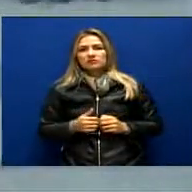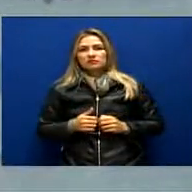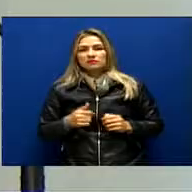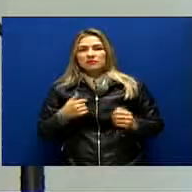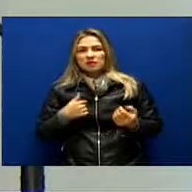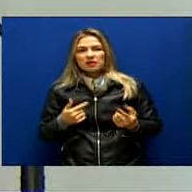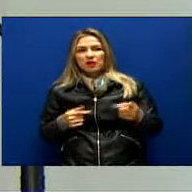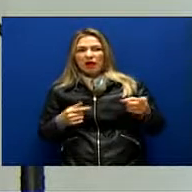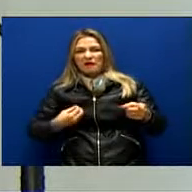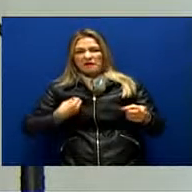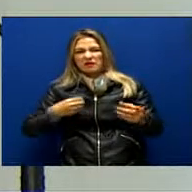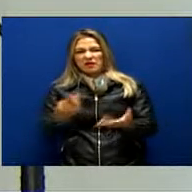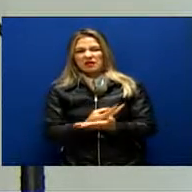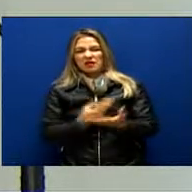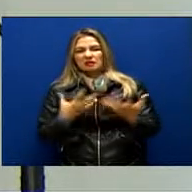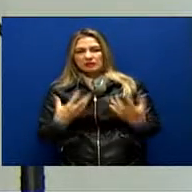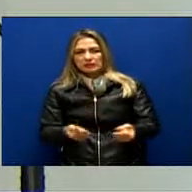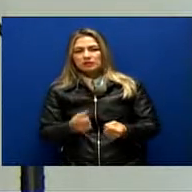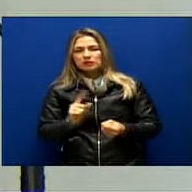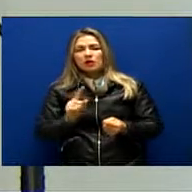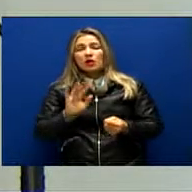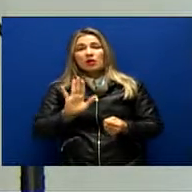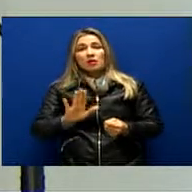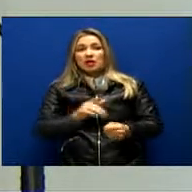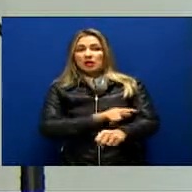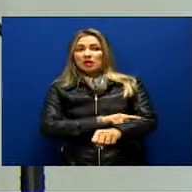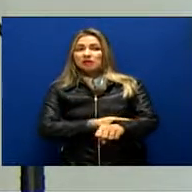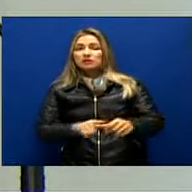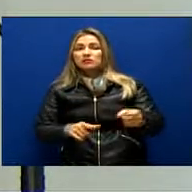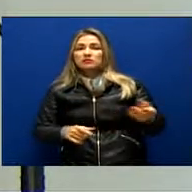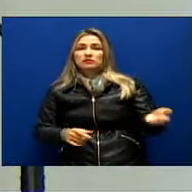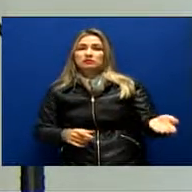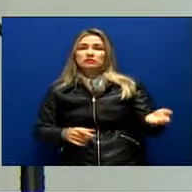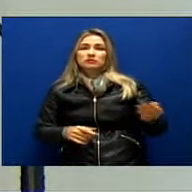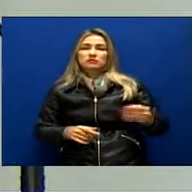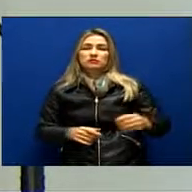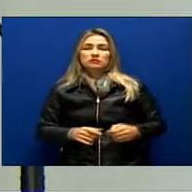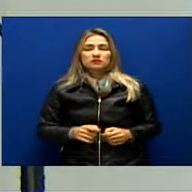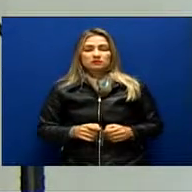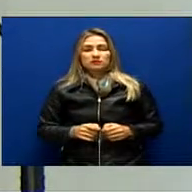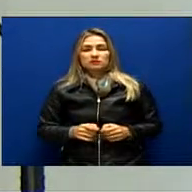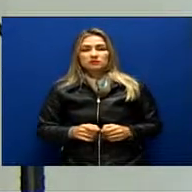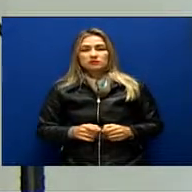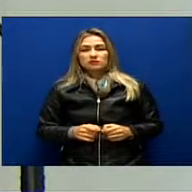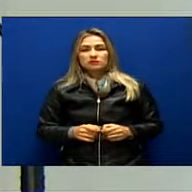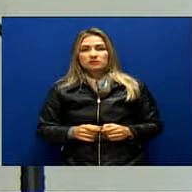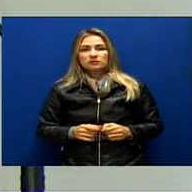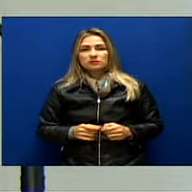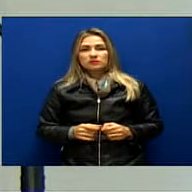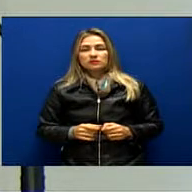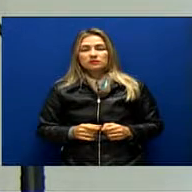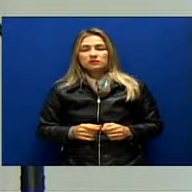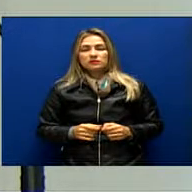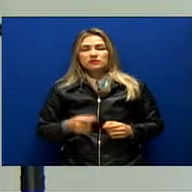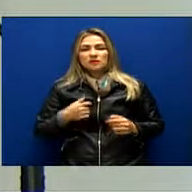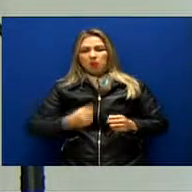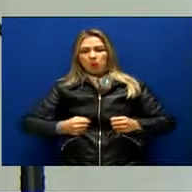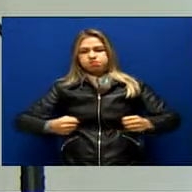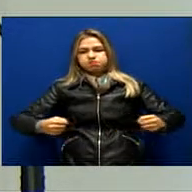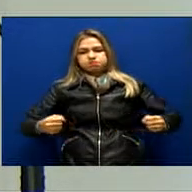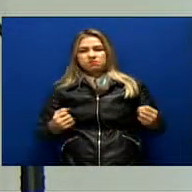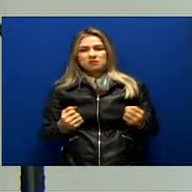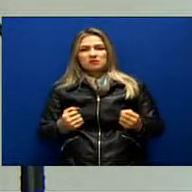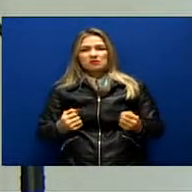ser menosprezado porque sou cristão, sou evangélico. Não posso. Não posso ser menosprezado porque sou gordo ou por